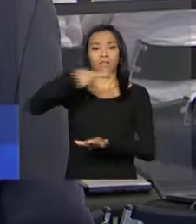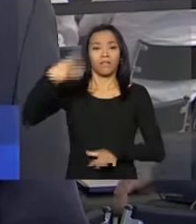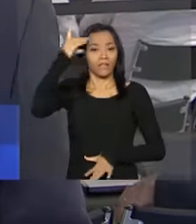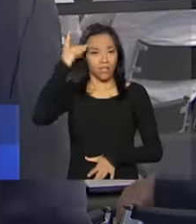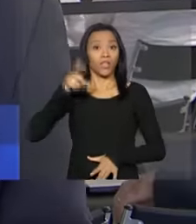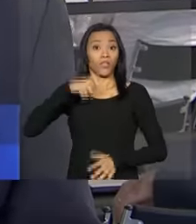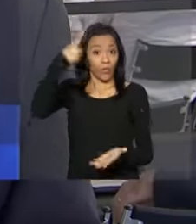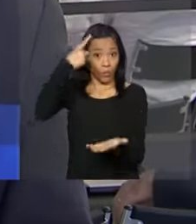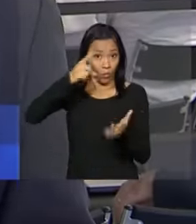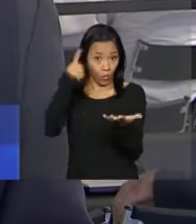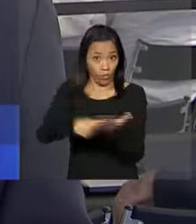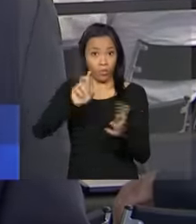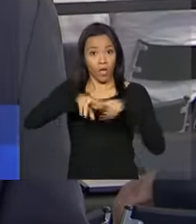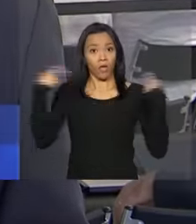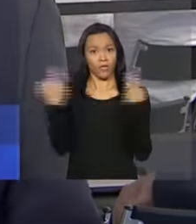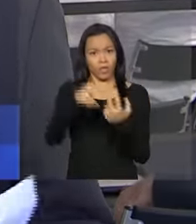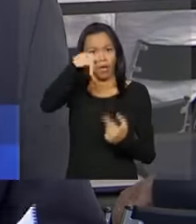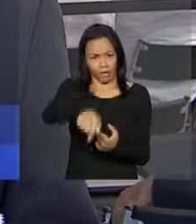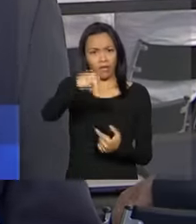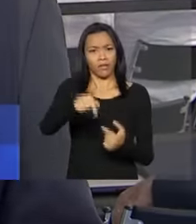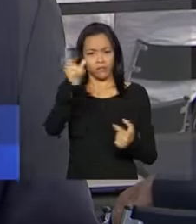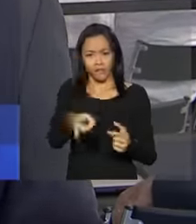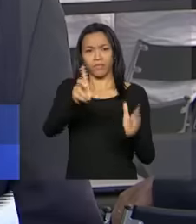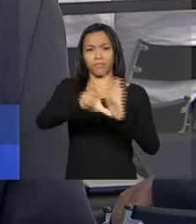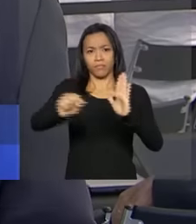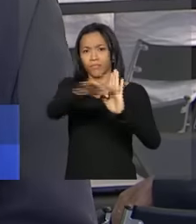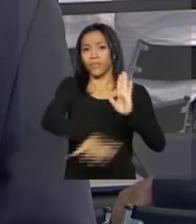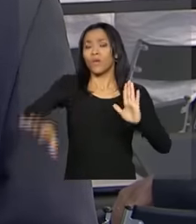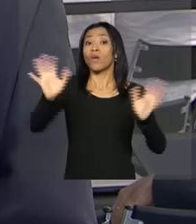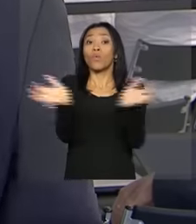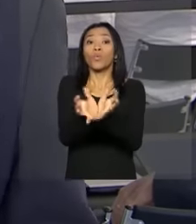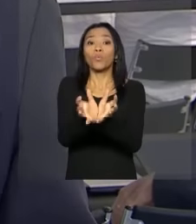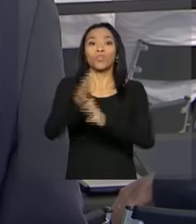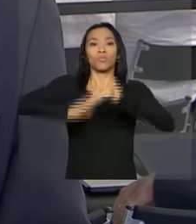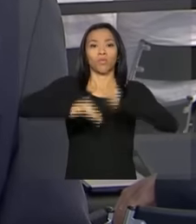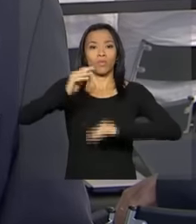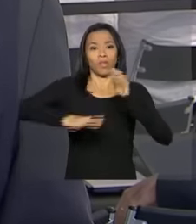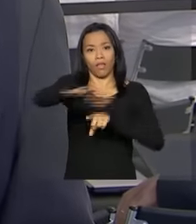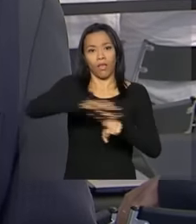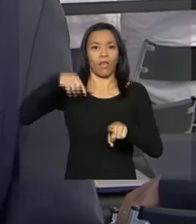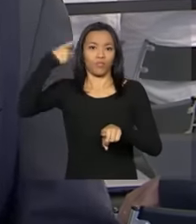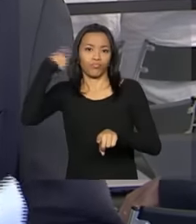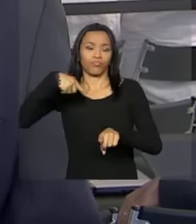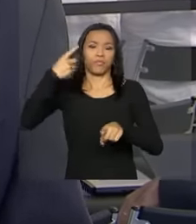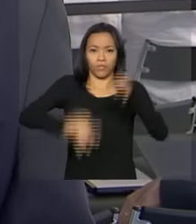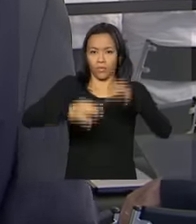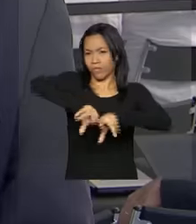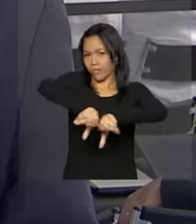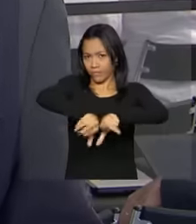russef se reuniu também aqui no Palácio do Planalto com um grupo de juristas também em defesa da democracia e da